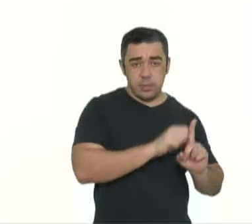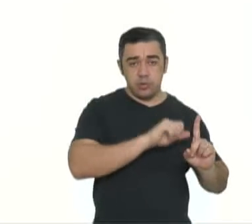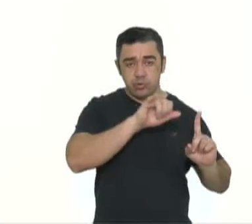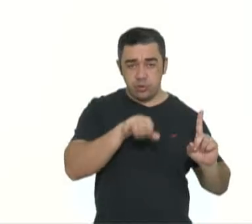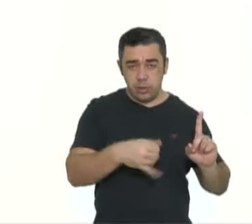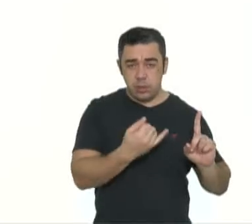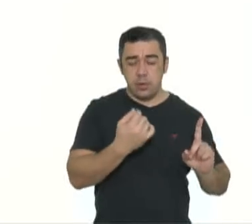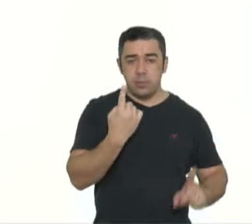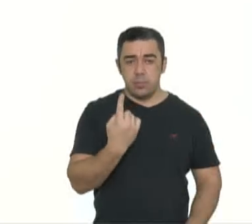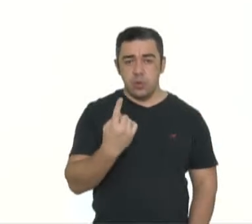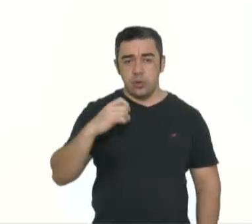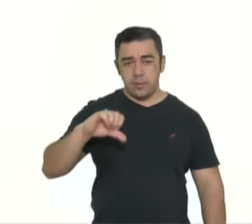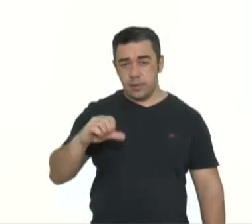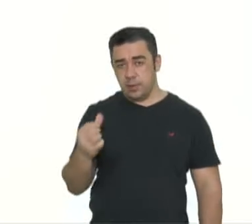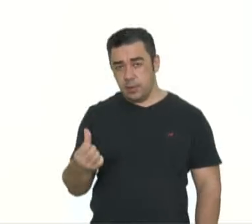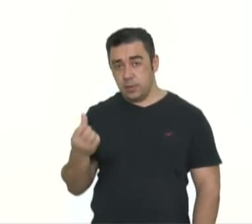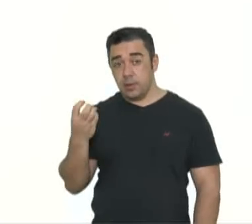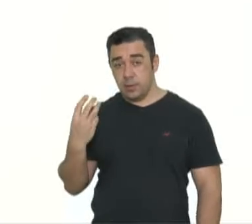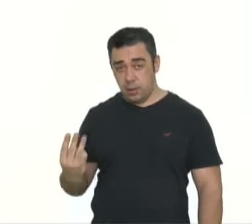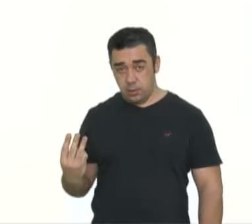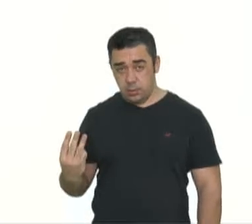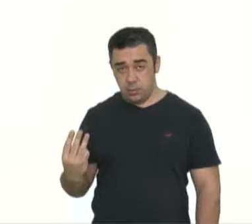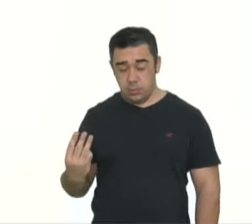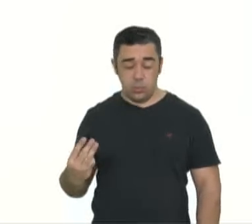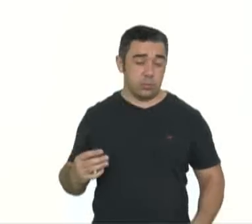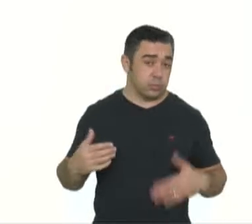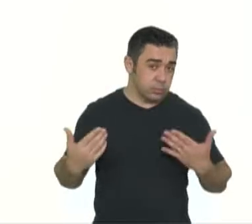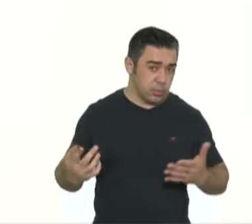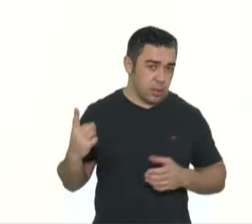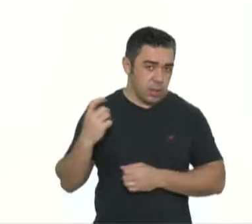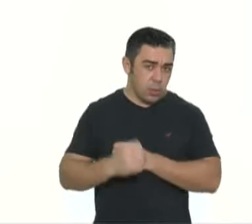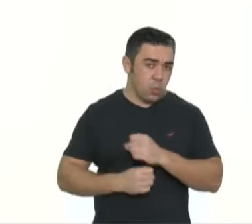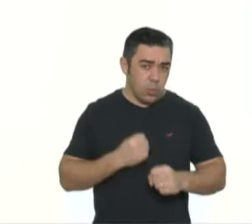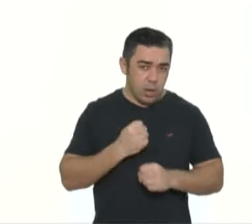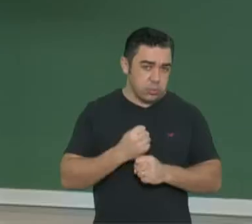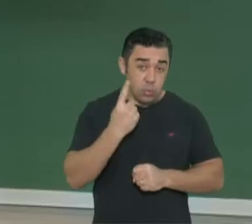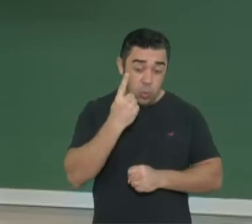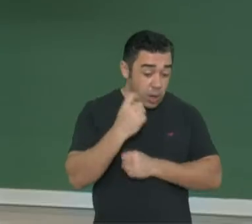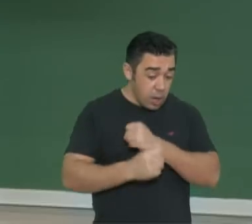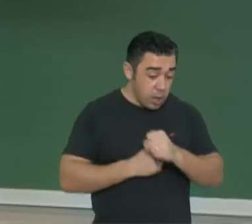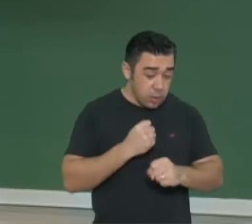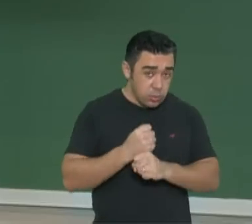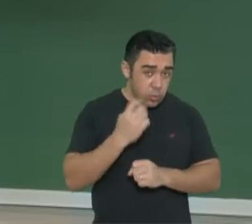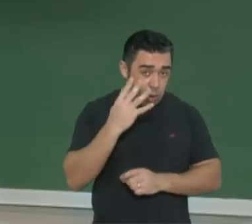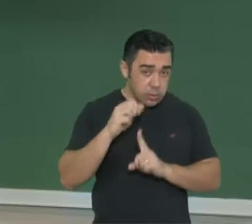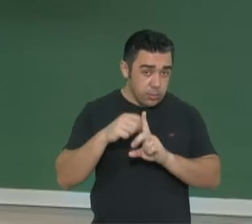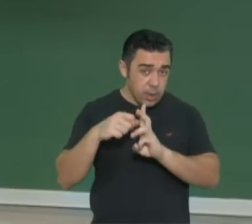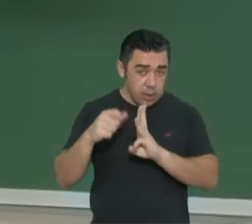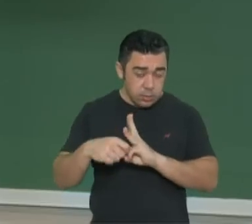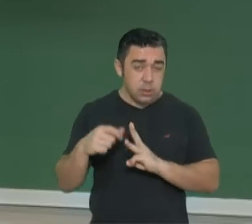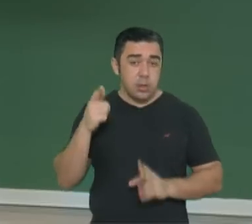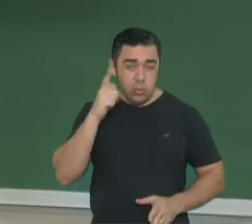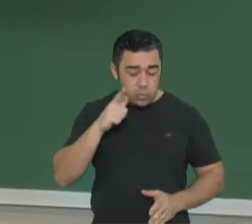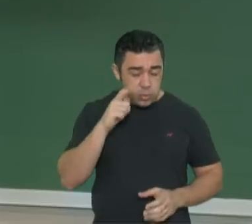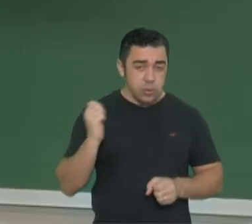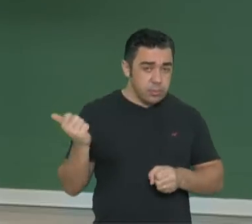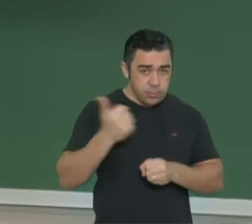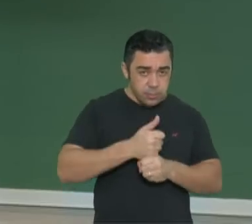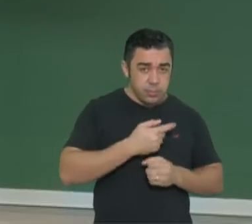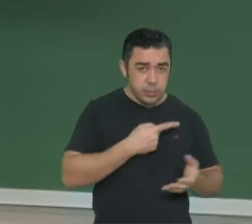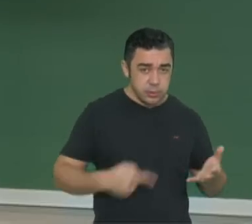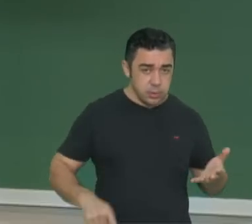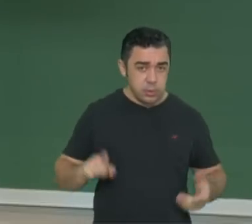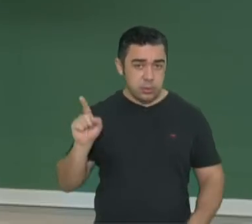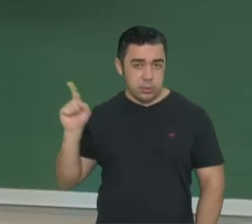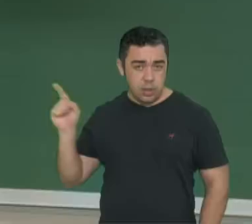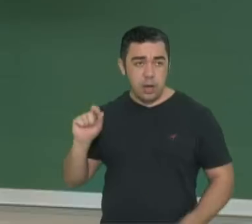de 1963. Ou seja, 1 ano e 4 meses após a posse do Jango como presidente